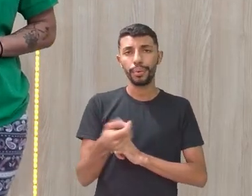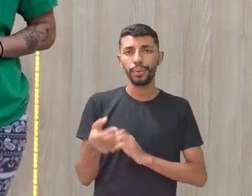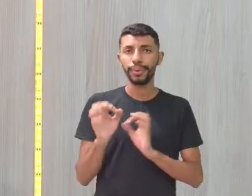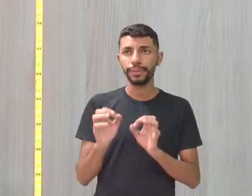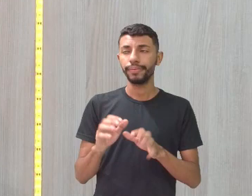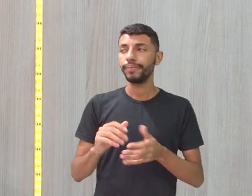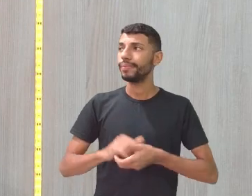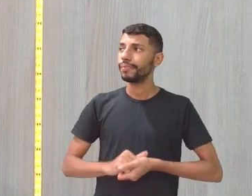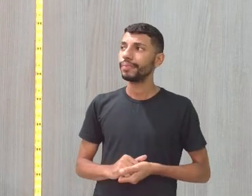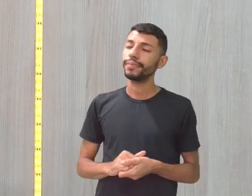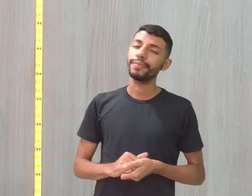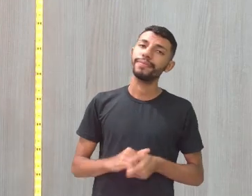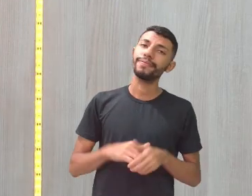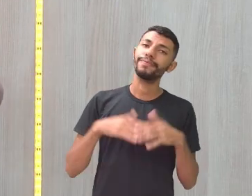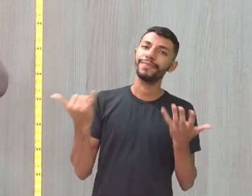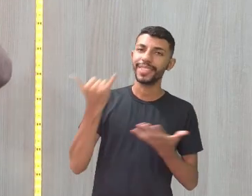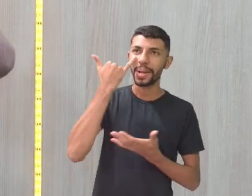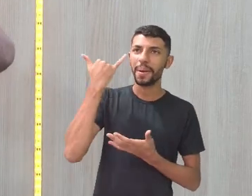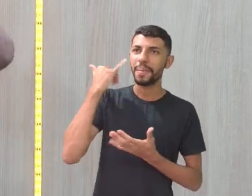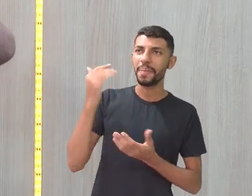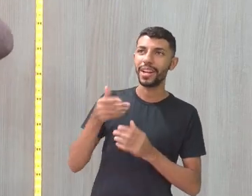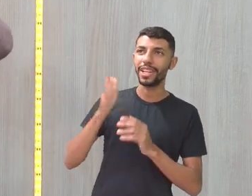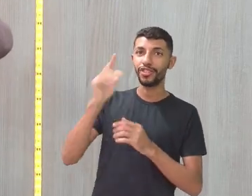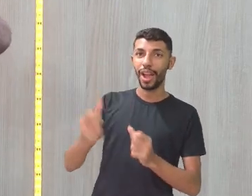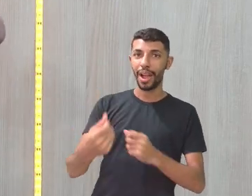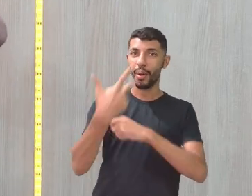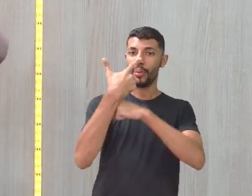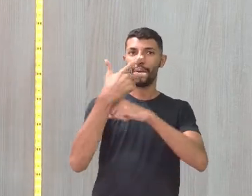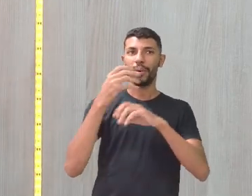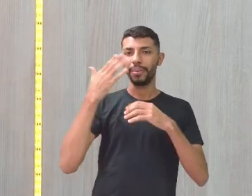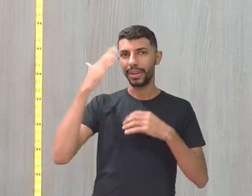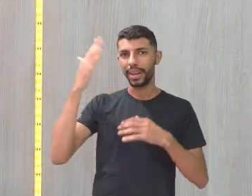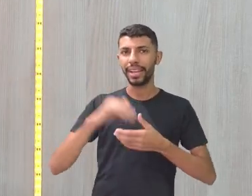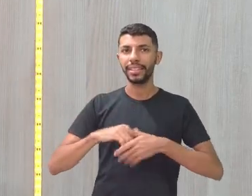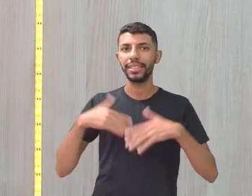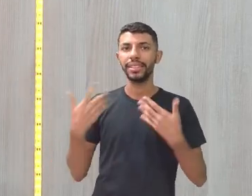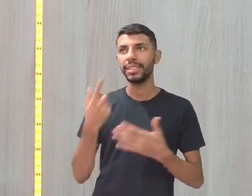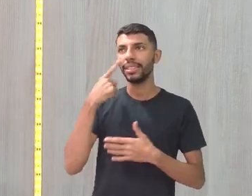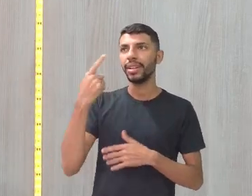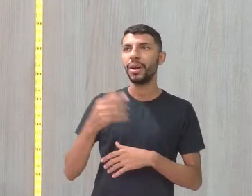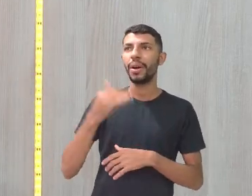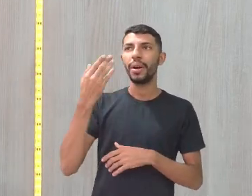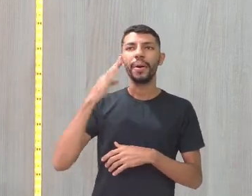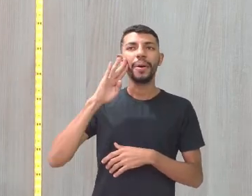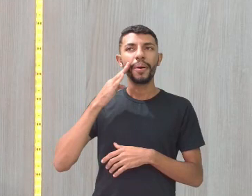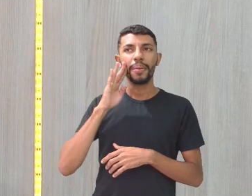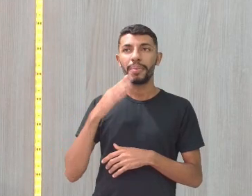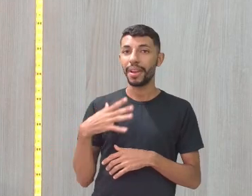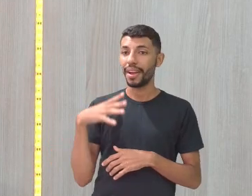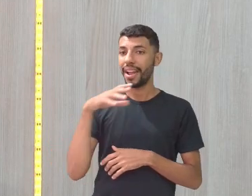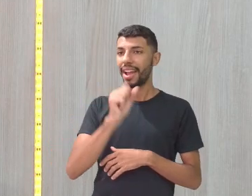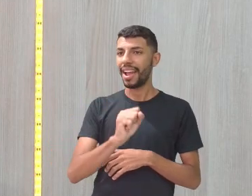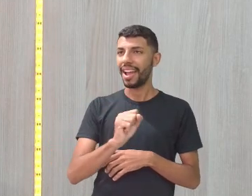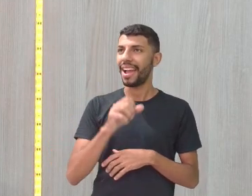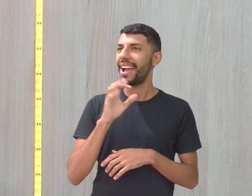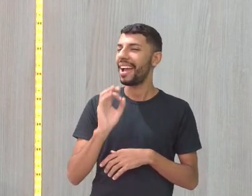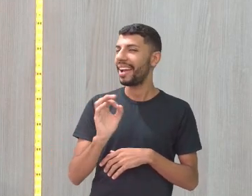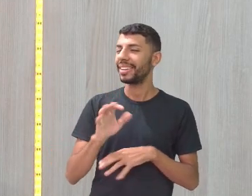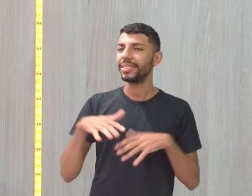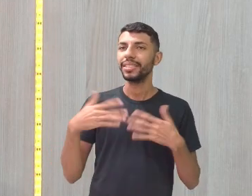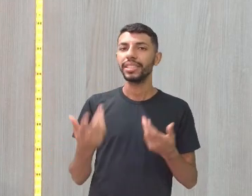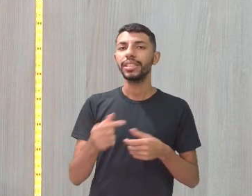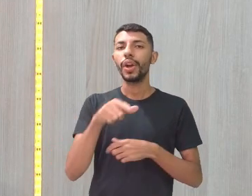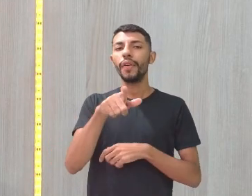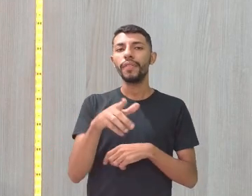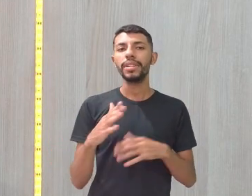professora. Belipô já cortou para mim aqui. Alô, Belipô. Alô, Bia. Bia Feligeira, buscou até Dalila. Agora sim, Dona Maria, você que está aí na sua